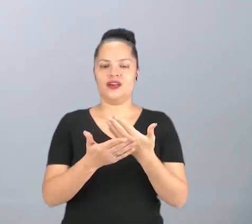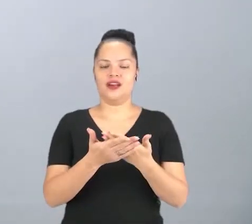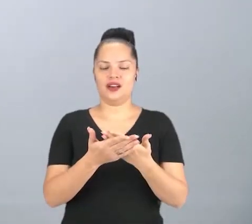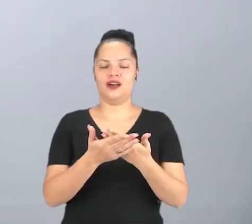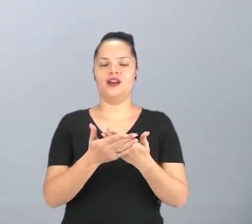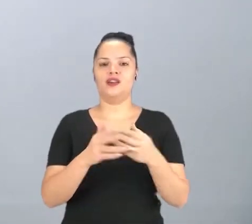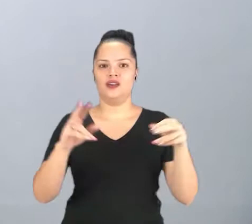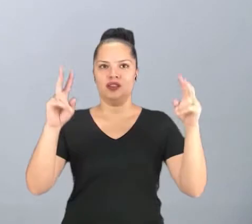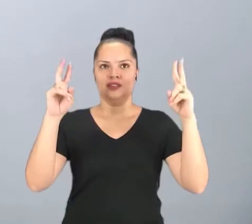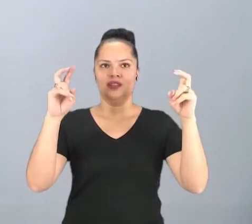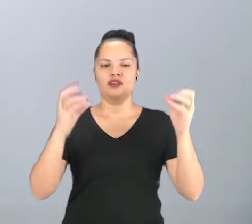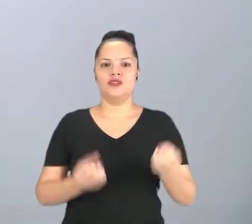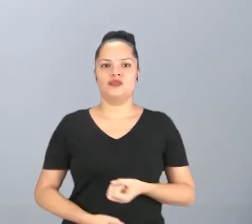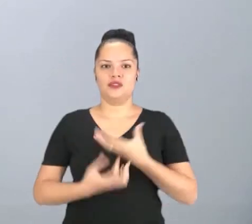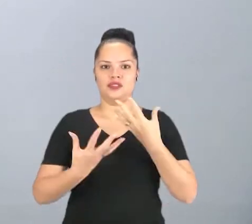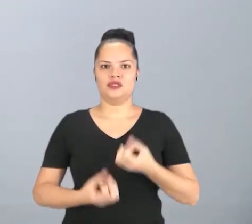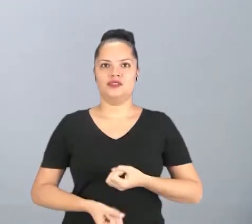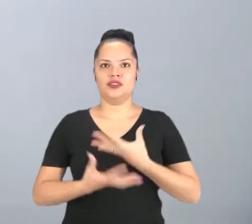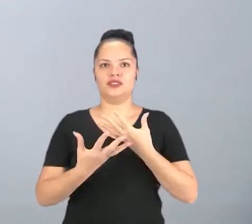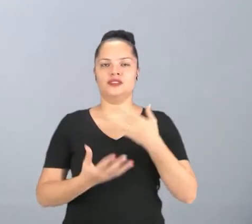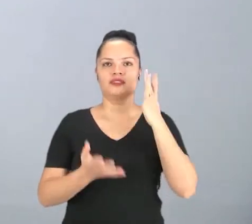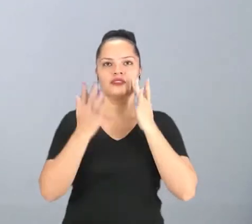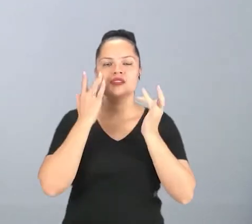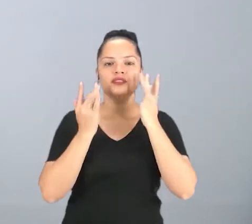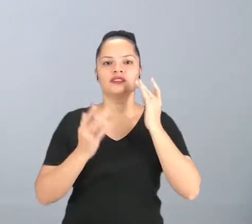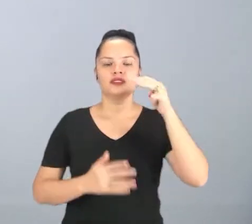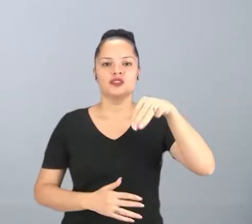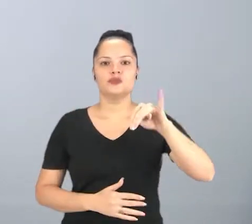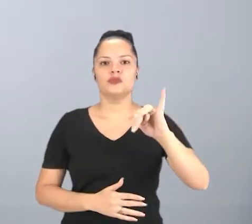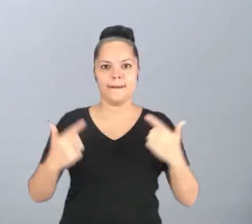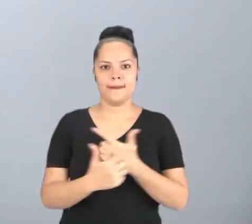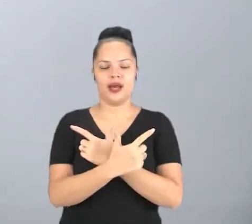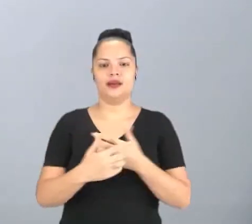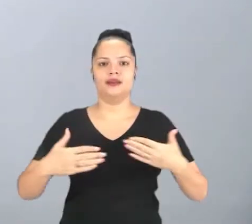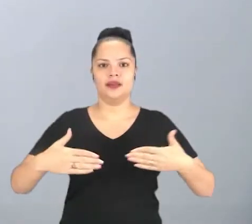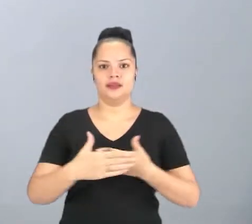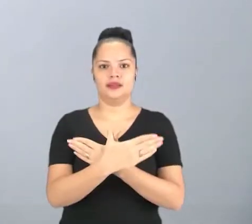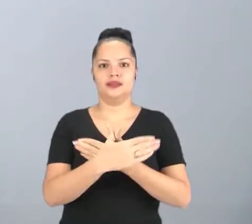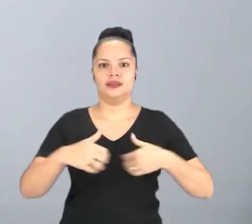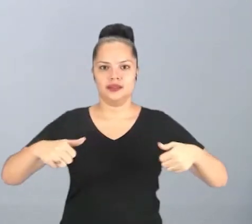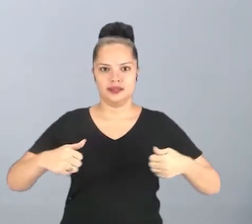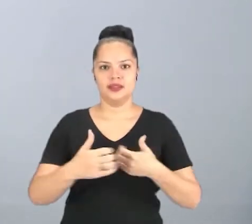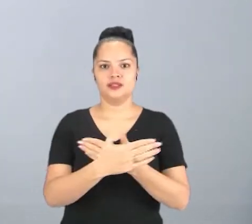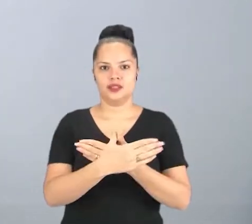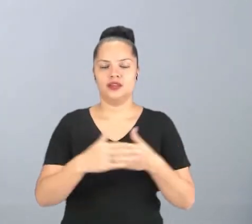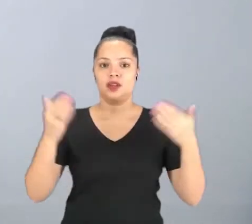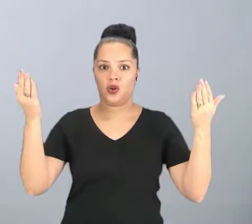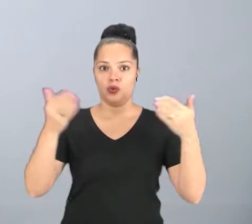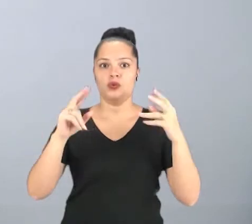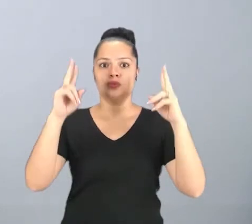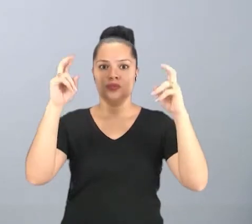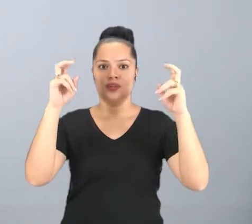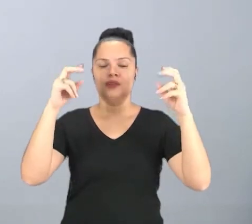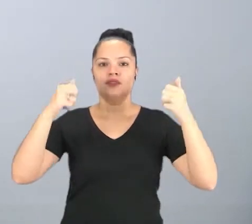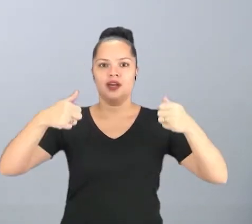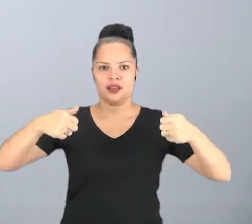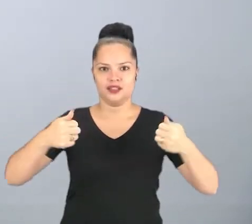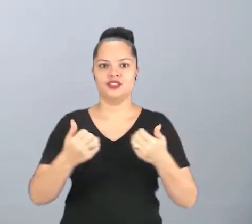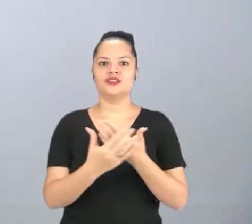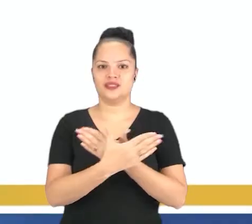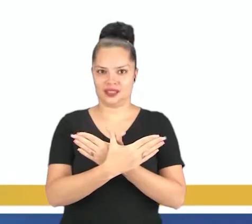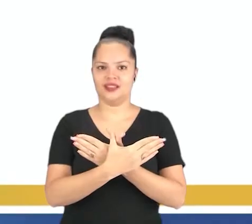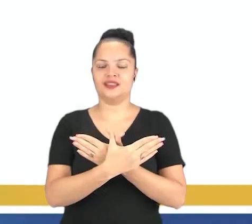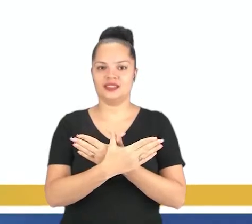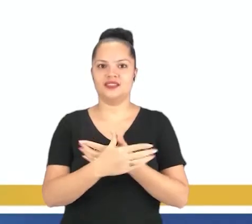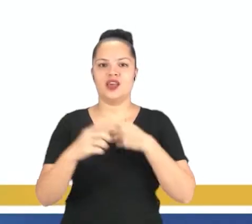parte falando ainda sobre as manifestações artísticas e mítico-religiosas E hoje nós vamos falar sobre os astecas é